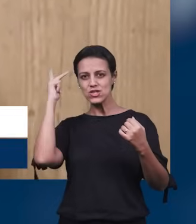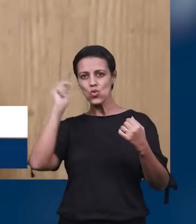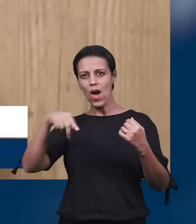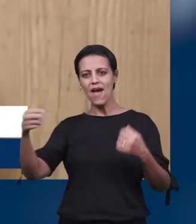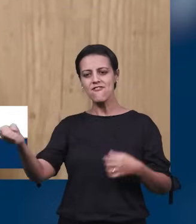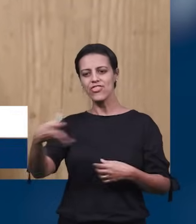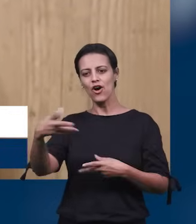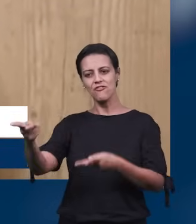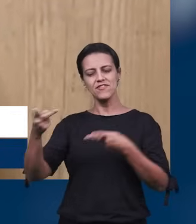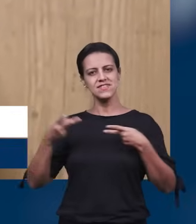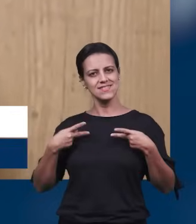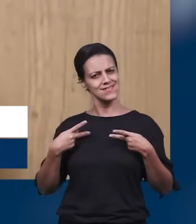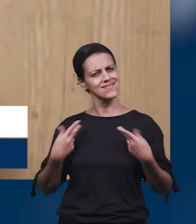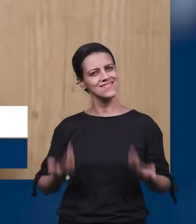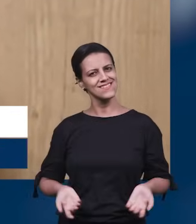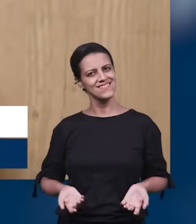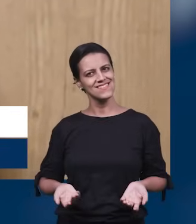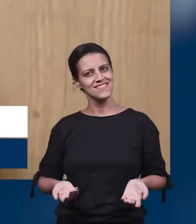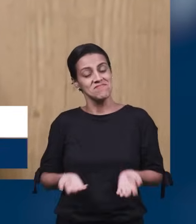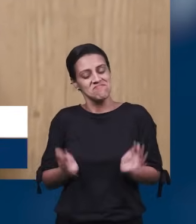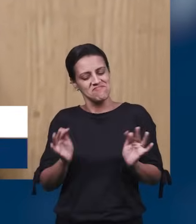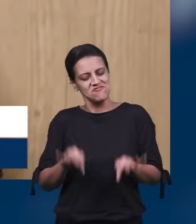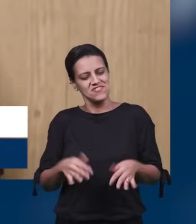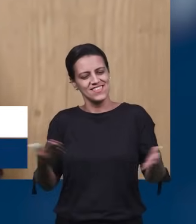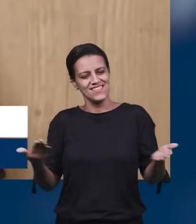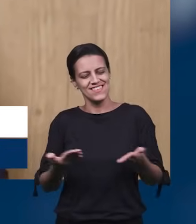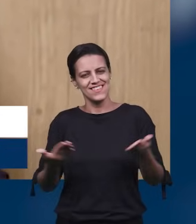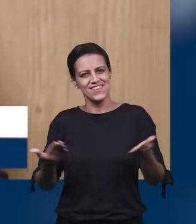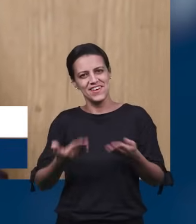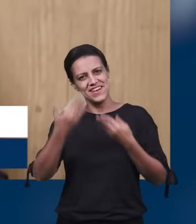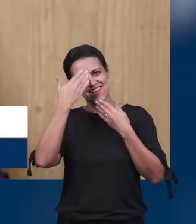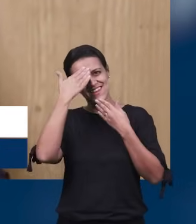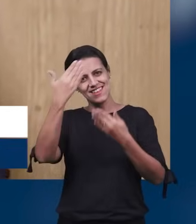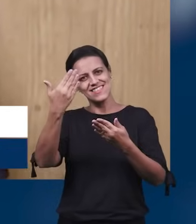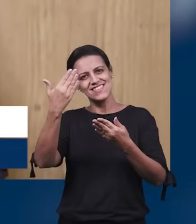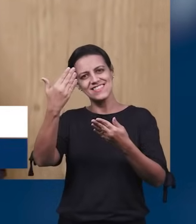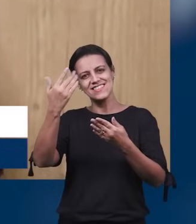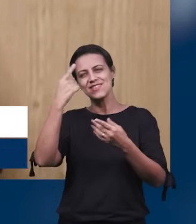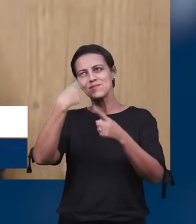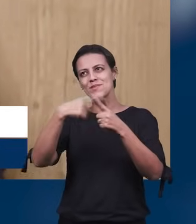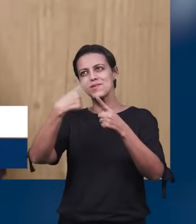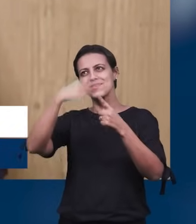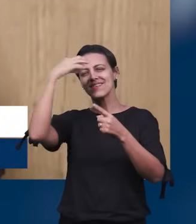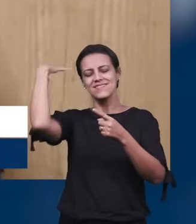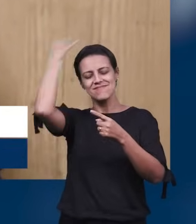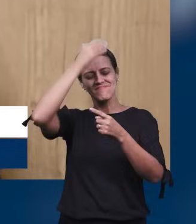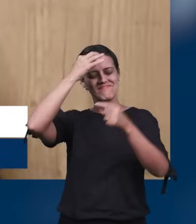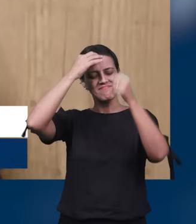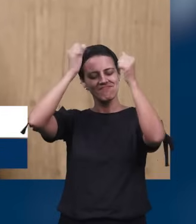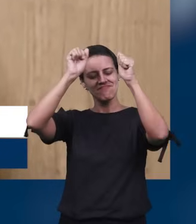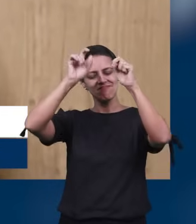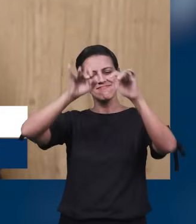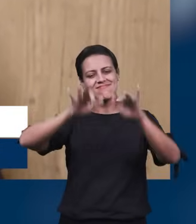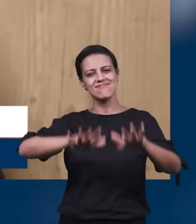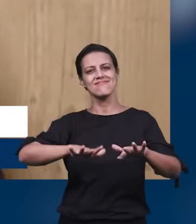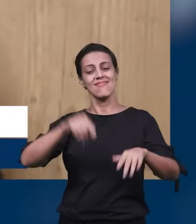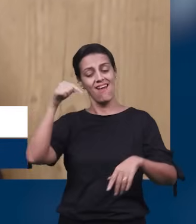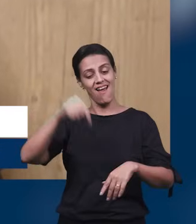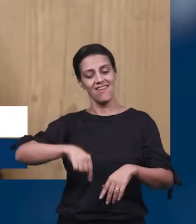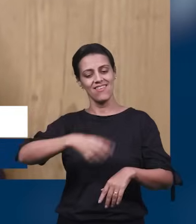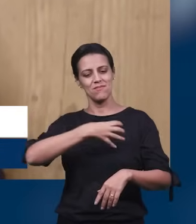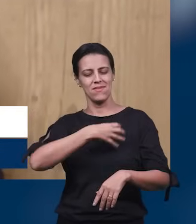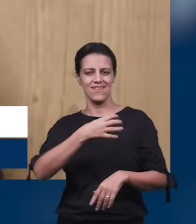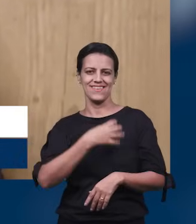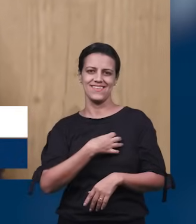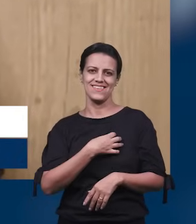semana nós ficamos por aqui, agradecidos pelas bênçãos do Espírito Santo na obra aqui na Bahia. Na semana que